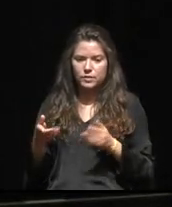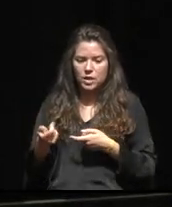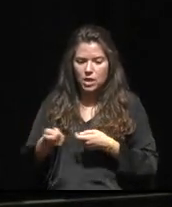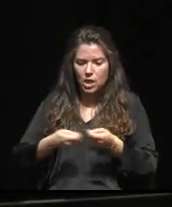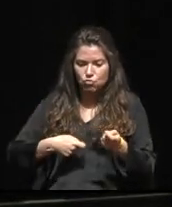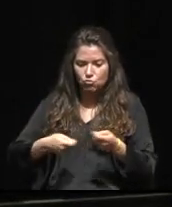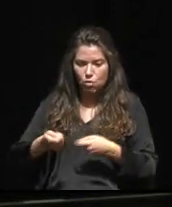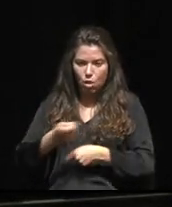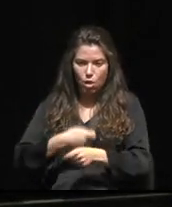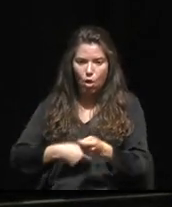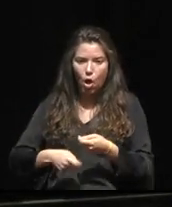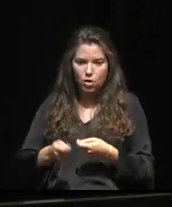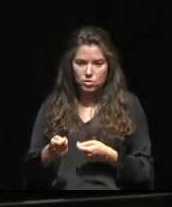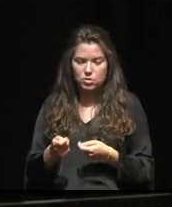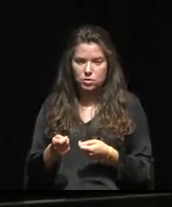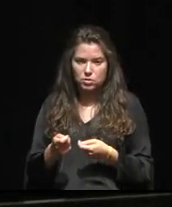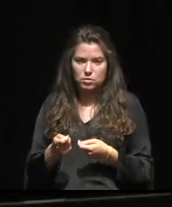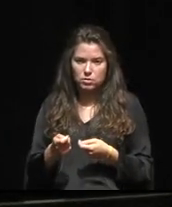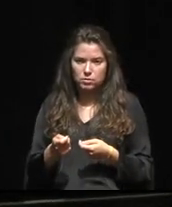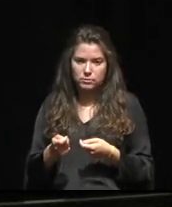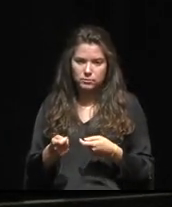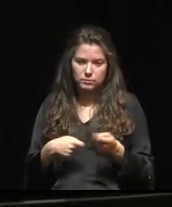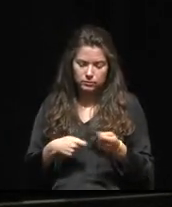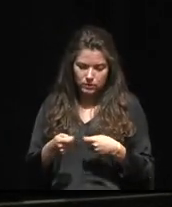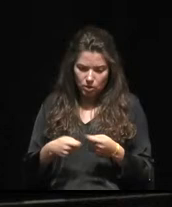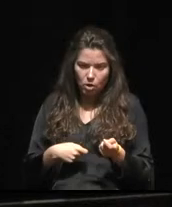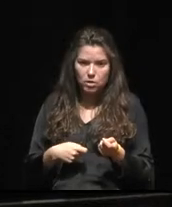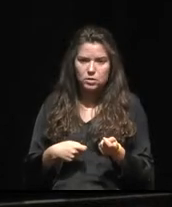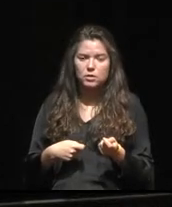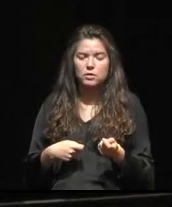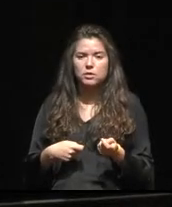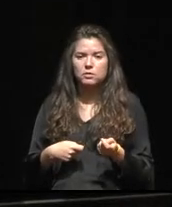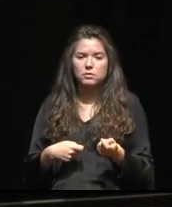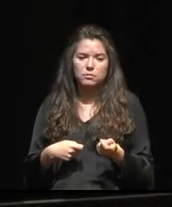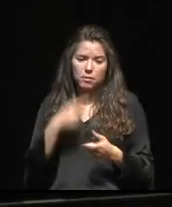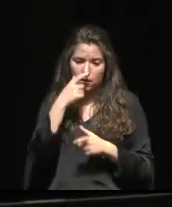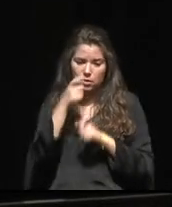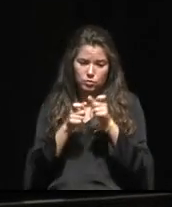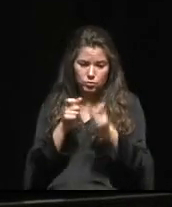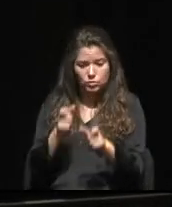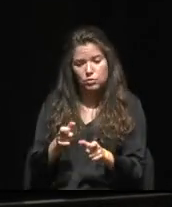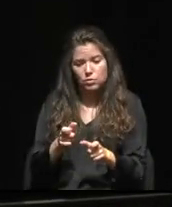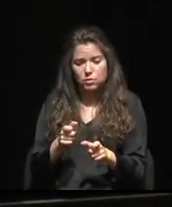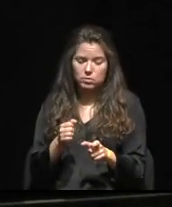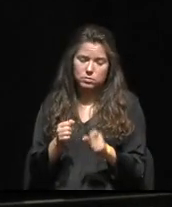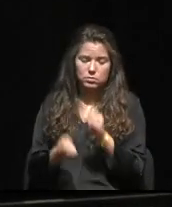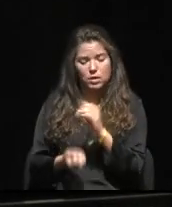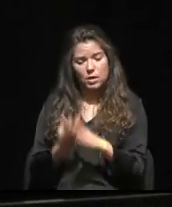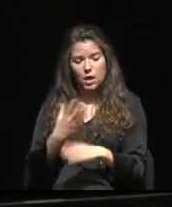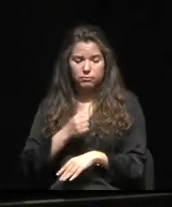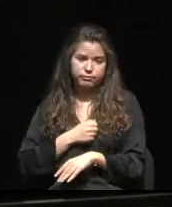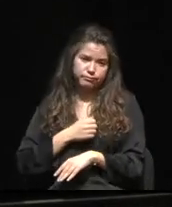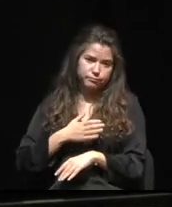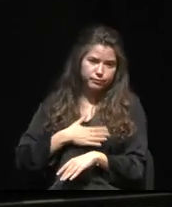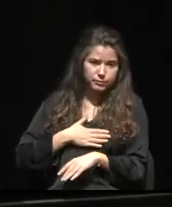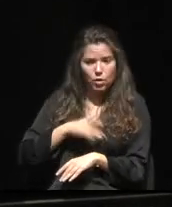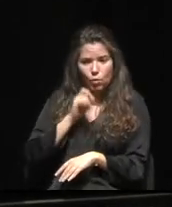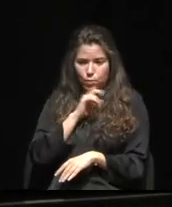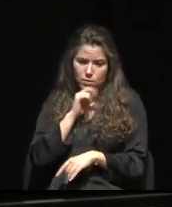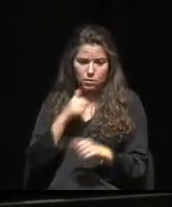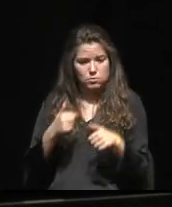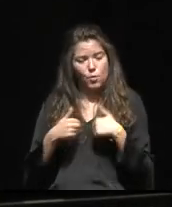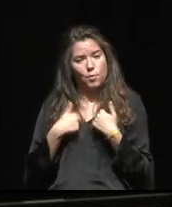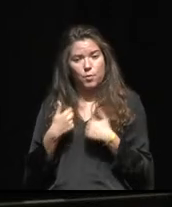nos bairros municipais para os próprios eh eh moradores criarem emprego criarem as suas